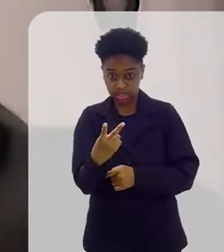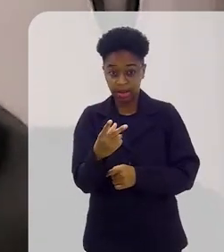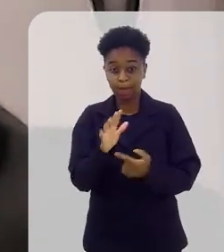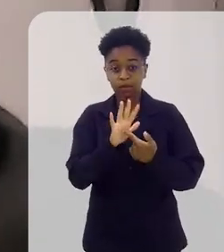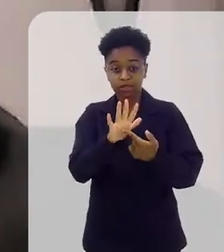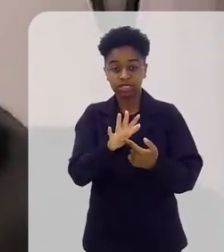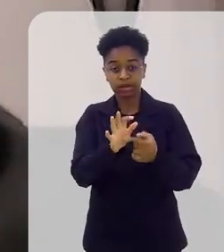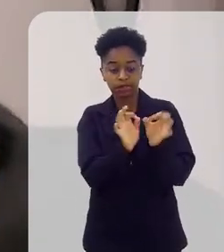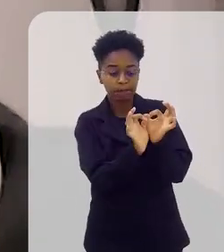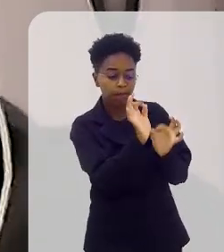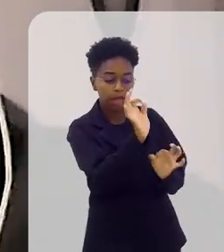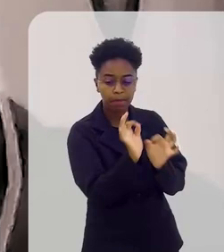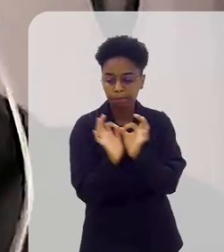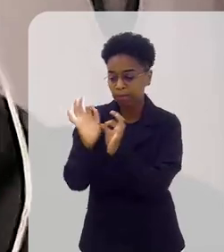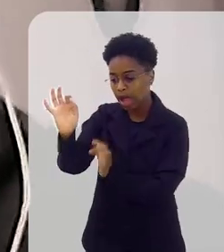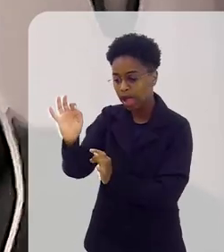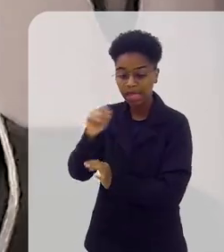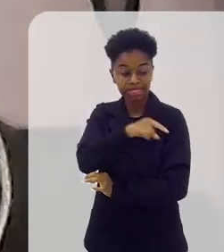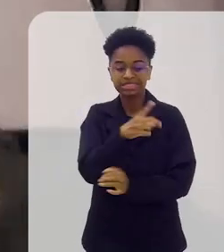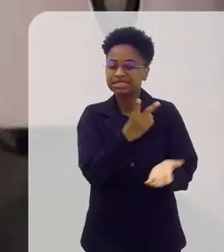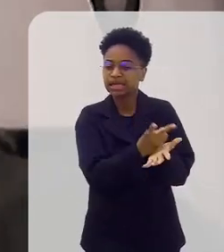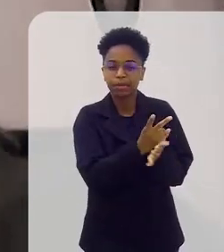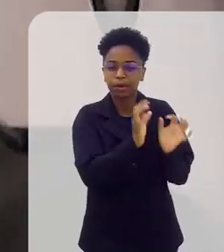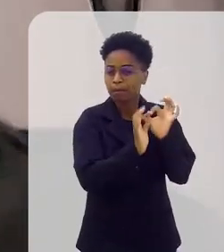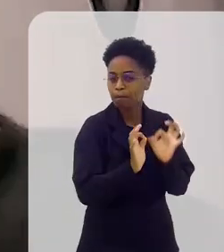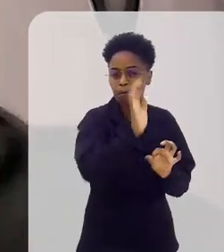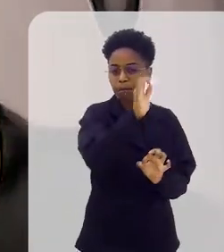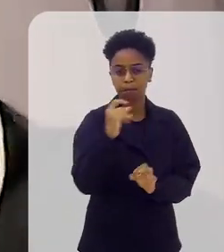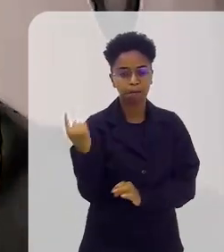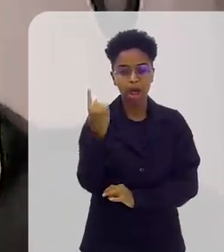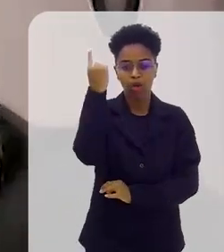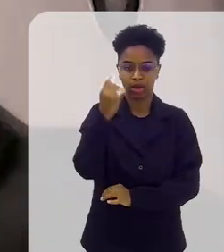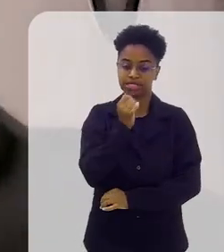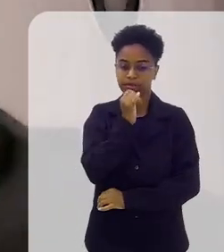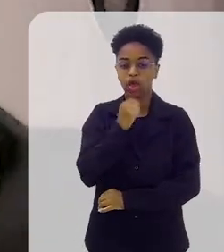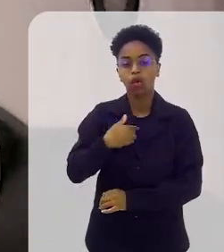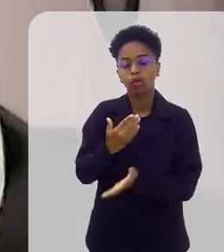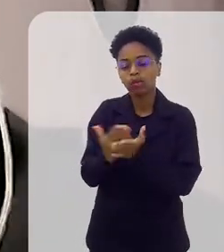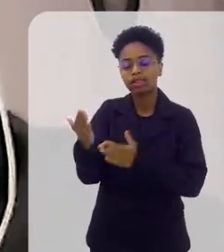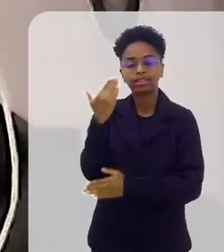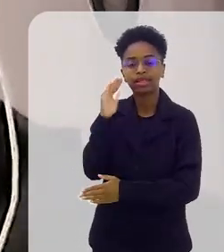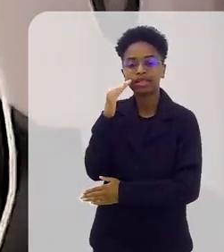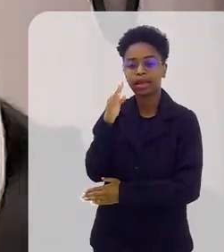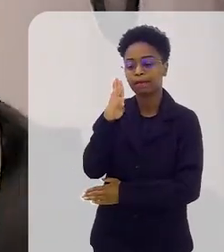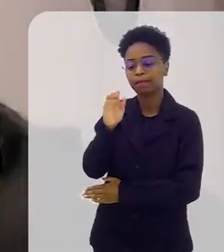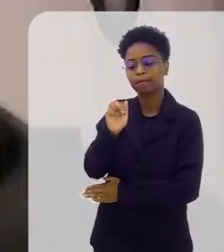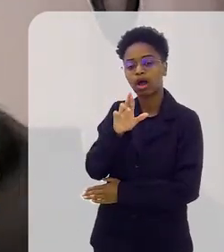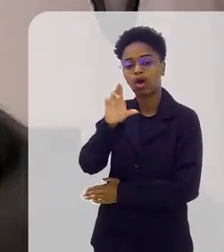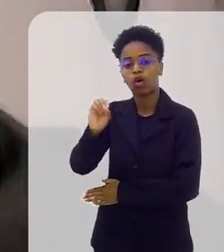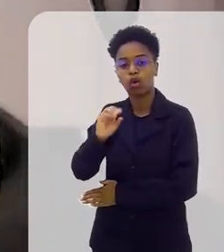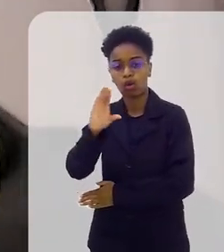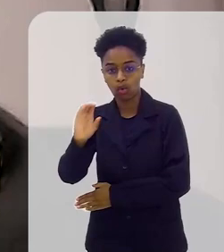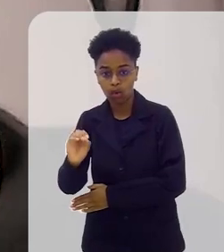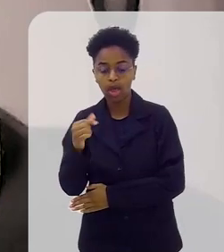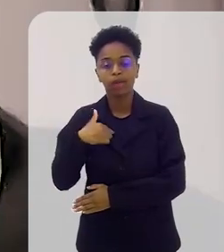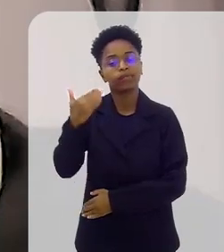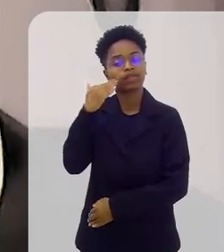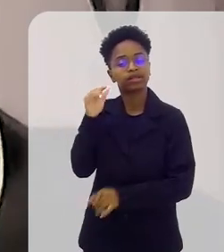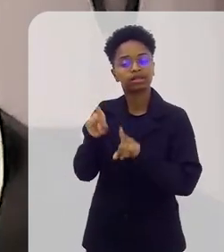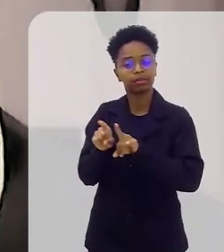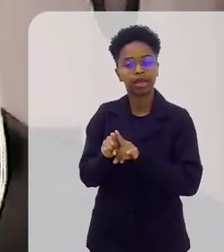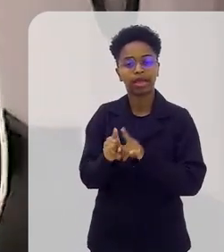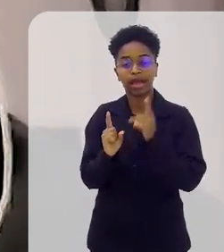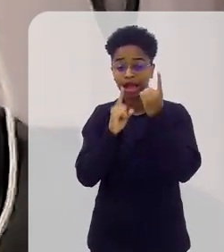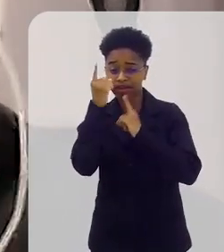carro alegórico, o do João sempre ia aparecer maior. Então, eu comecei a entender mais sobre o barroco. Comecei a entender mais que o